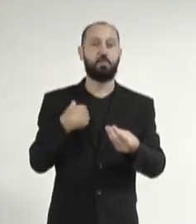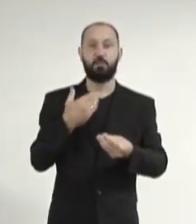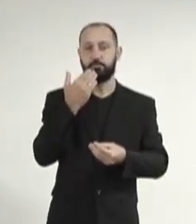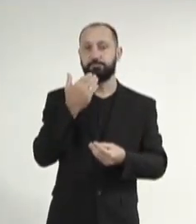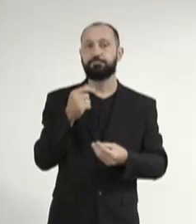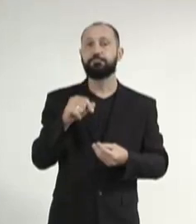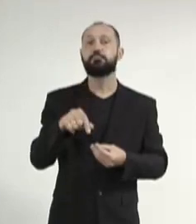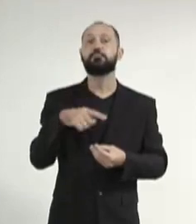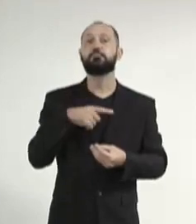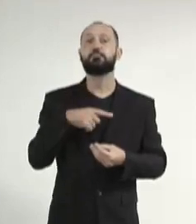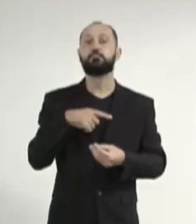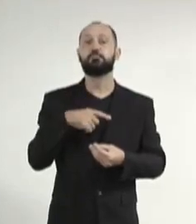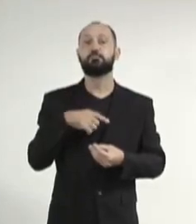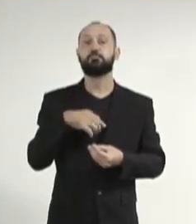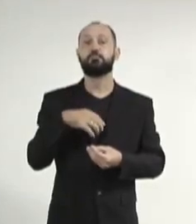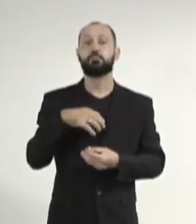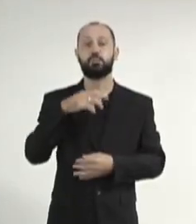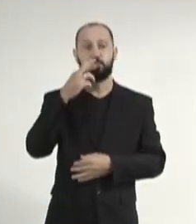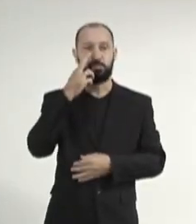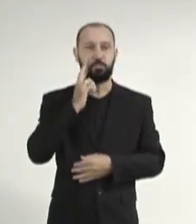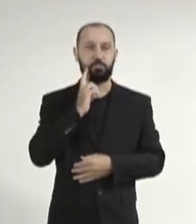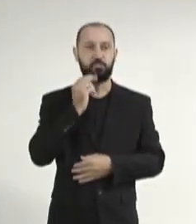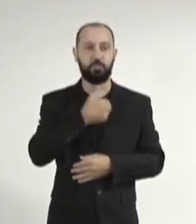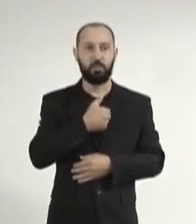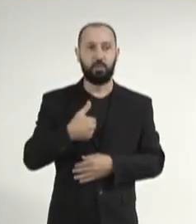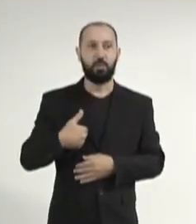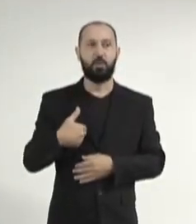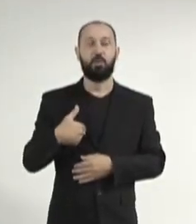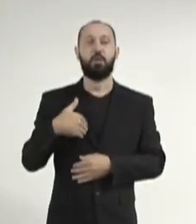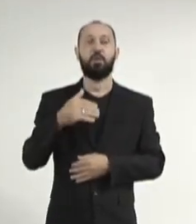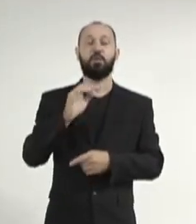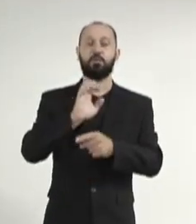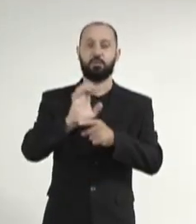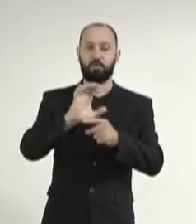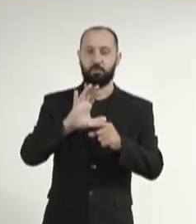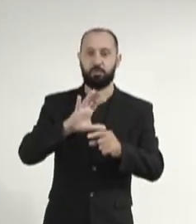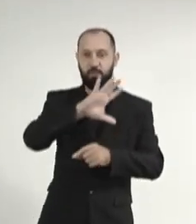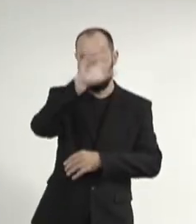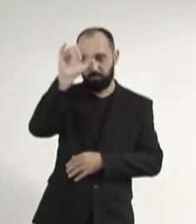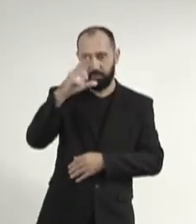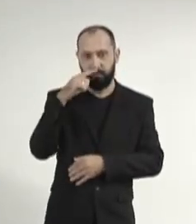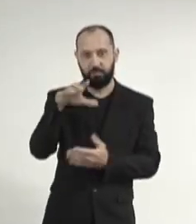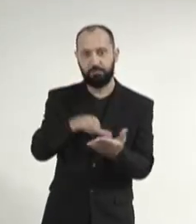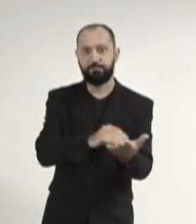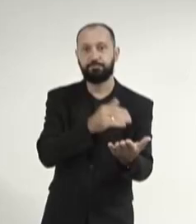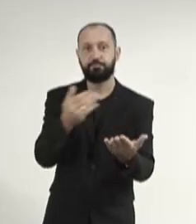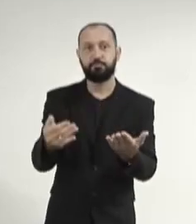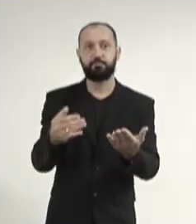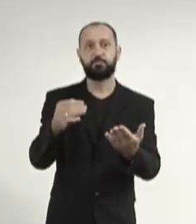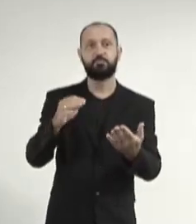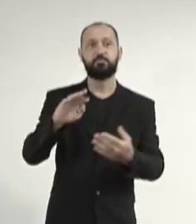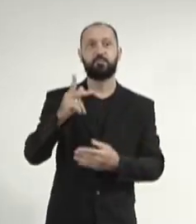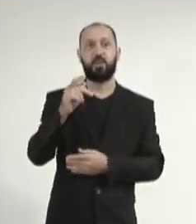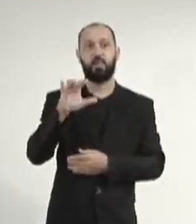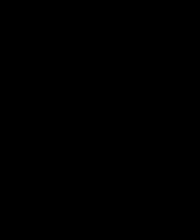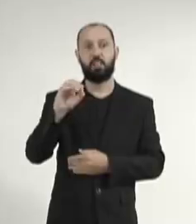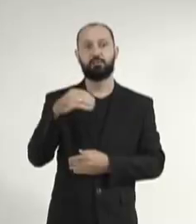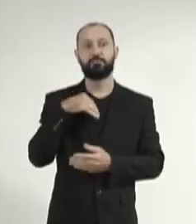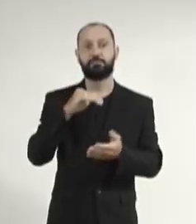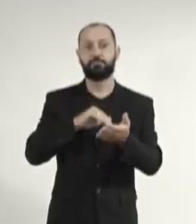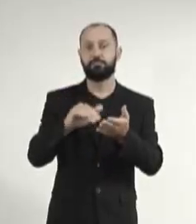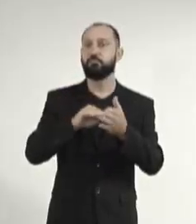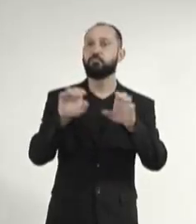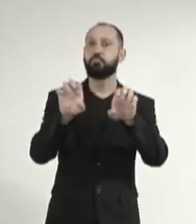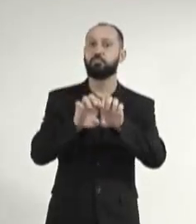Poder Legislativo, excelentíssimo senhor Eduardo Correia Rida, o governador do Estado do Mato Grosso do Sul, concorre ao excelentíssimo senhor Hélio Pelufo, secretário estadual